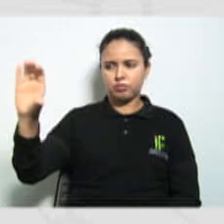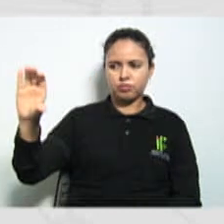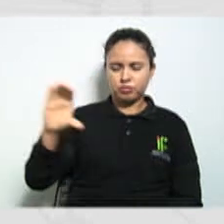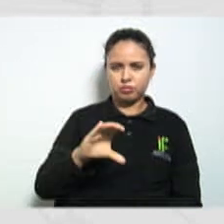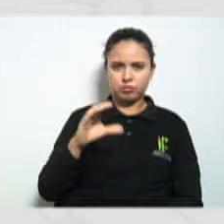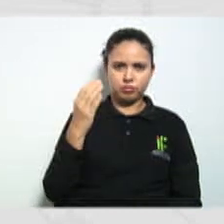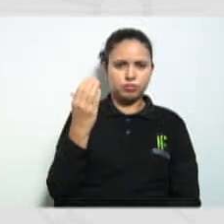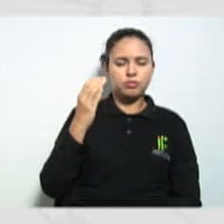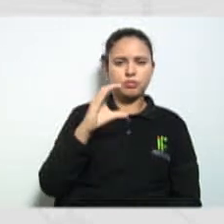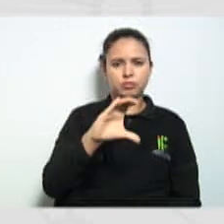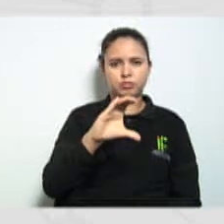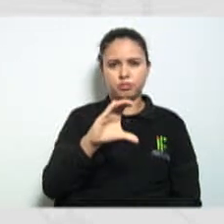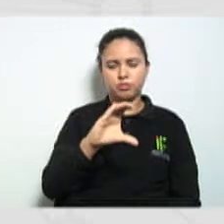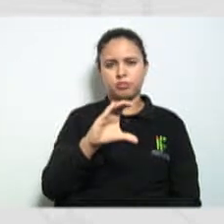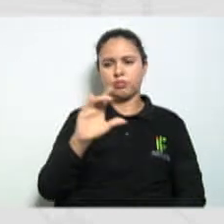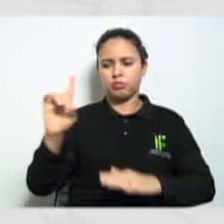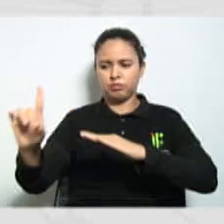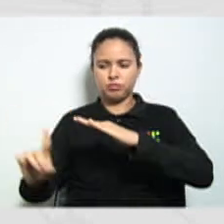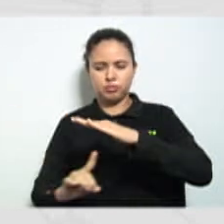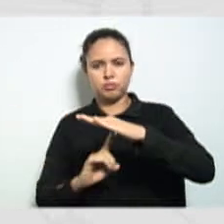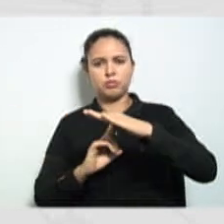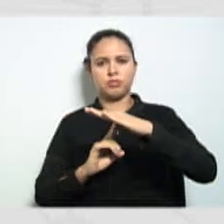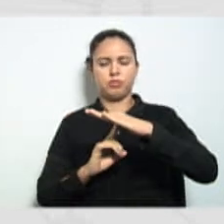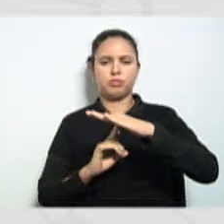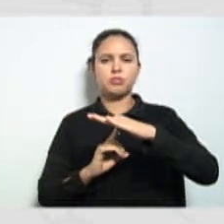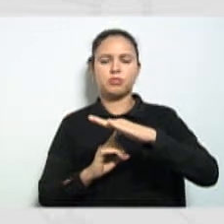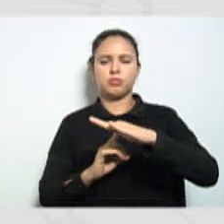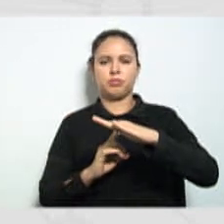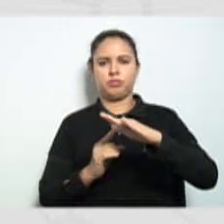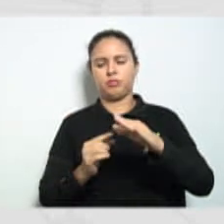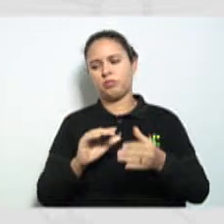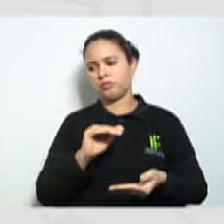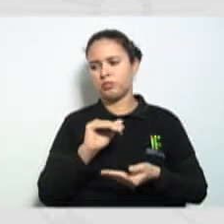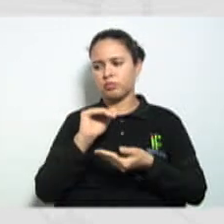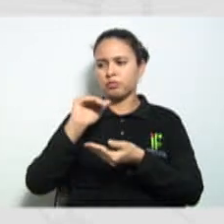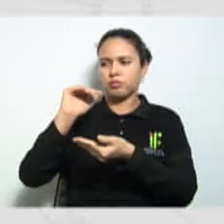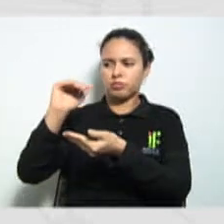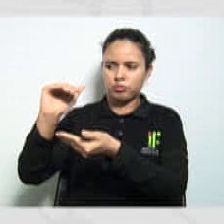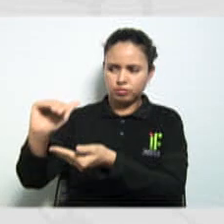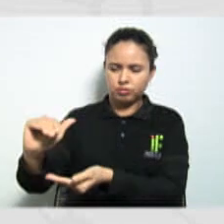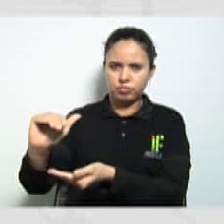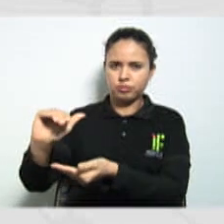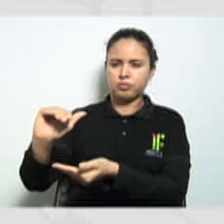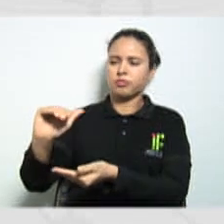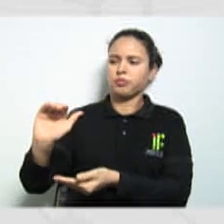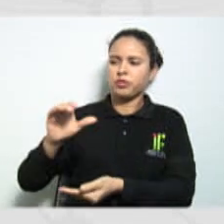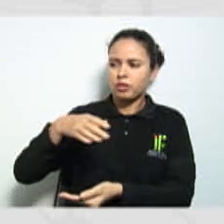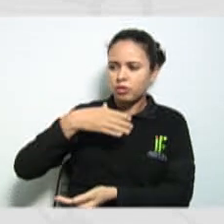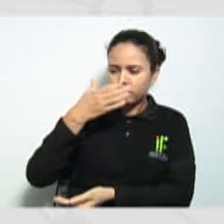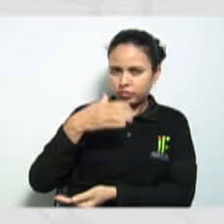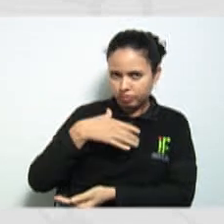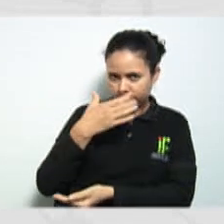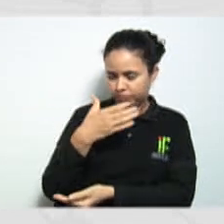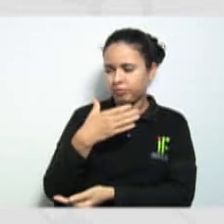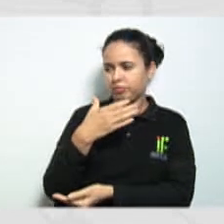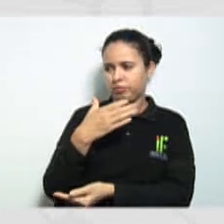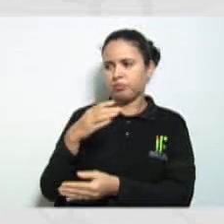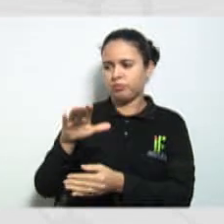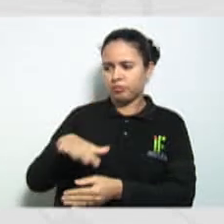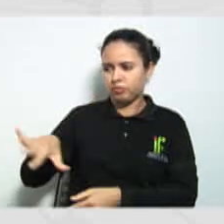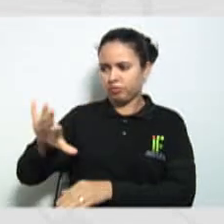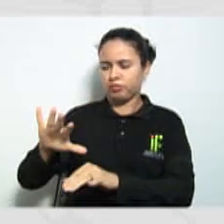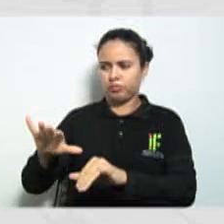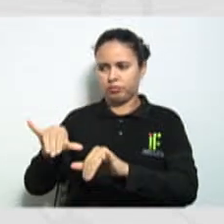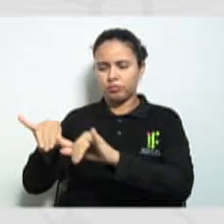de clientes. Então, vamos lá. Eu fiz a entrega de polpa de fruta para a rede de supermercado. Ela não me pagou à